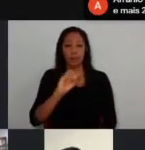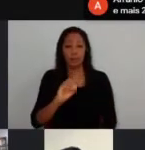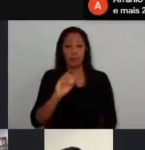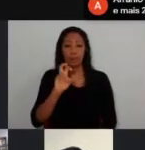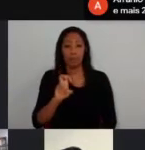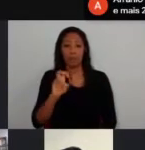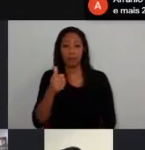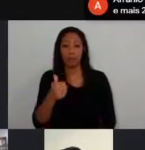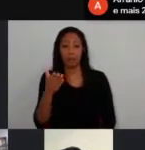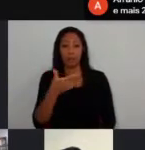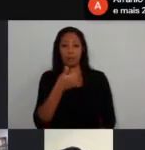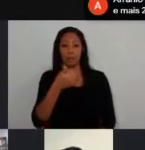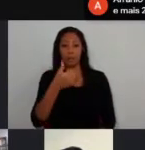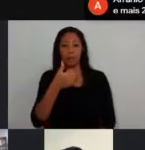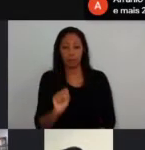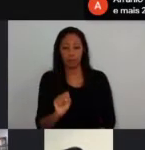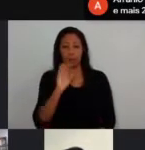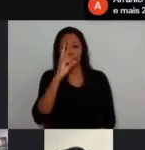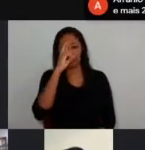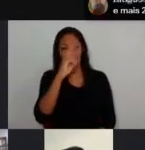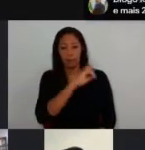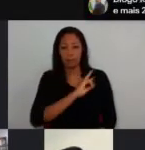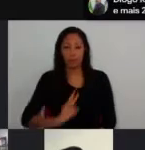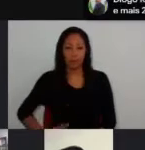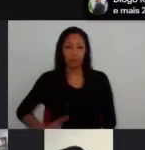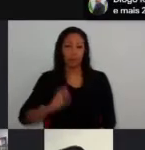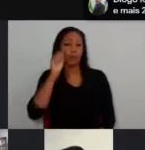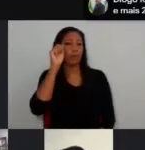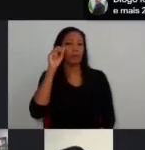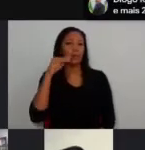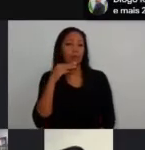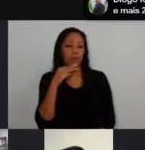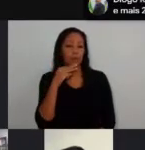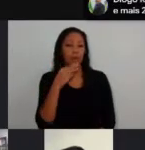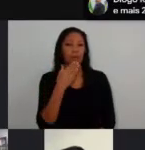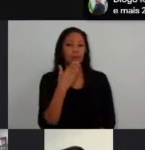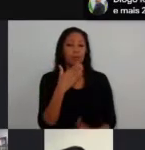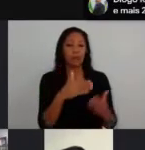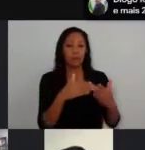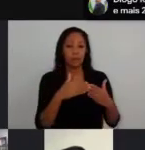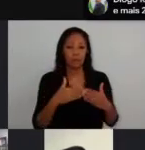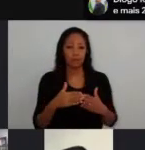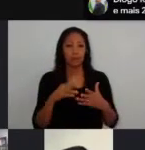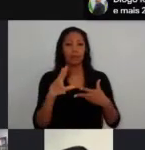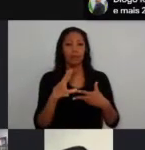Poder Legislativo Municipal, vereadora Ana Michele Farias de Cabral. Requerimento legislativo número